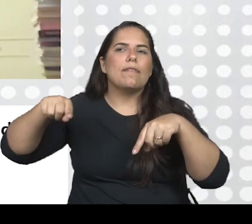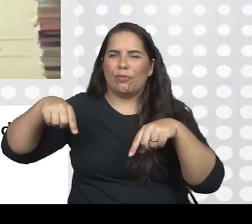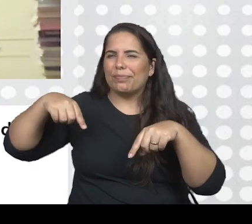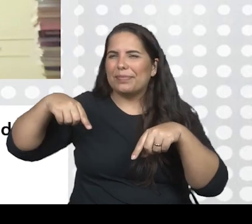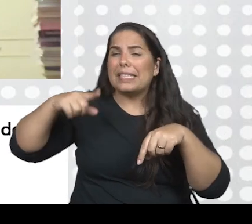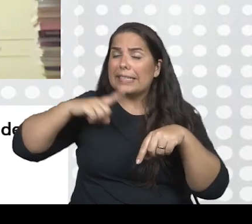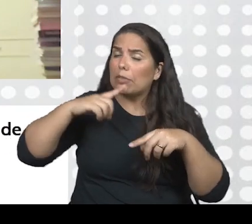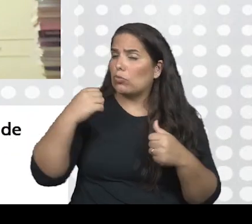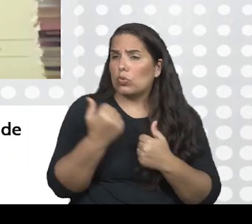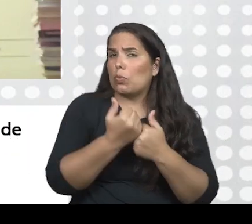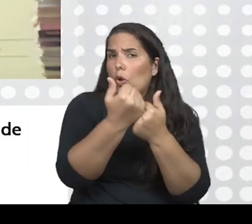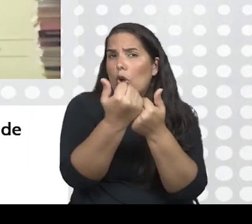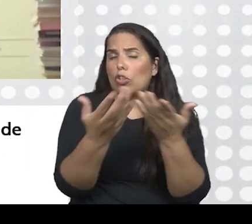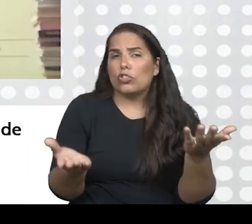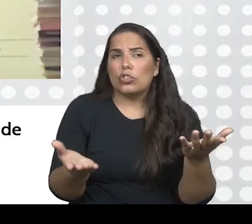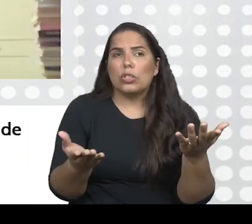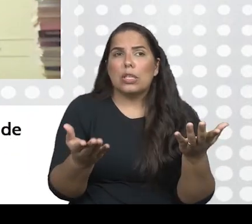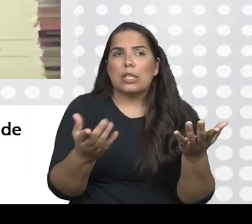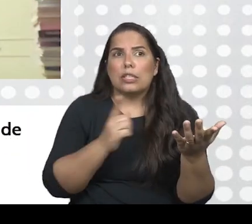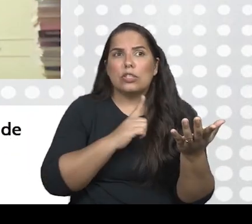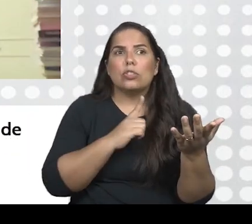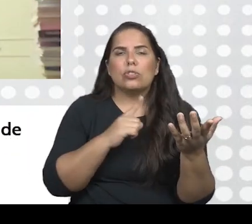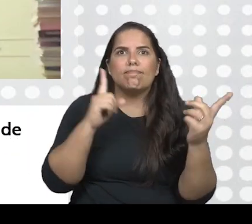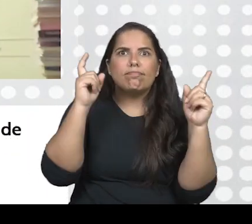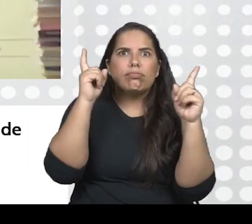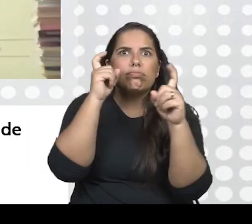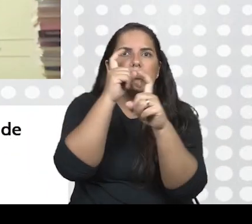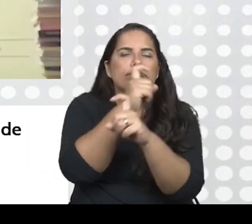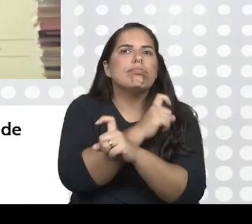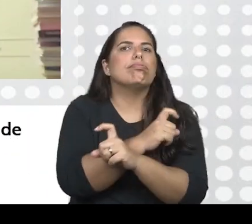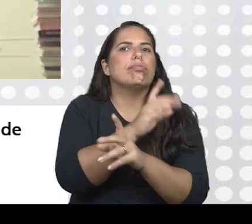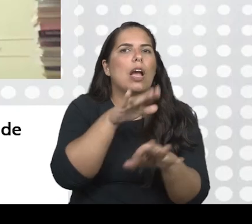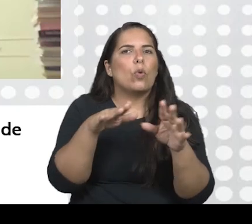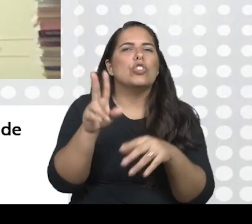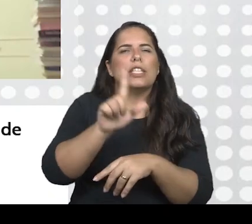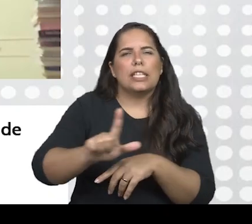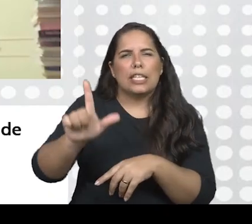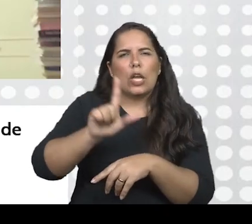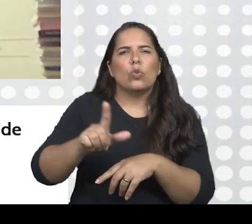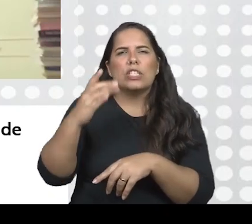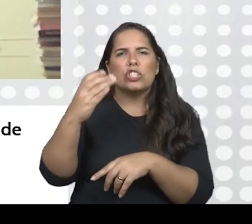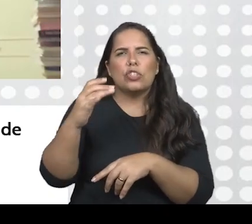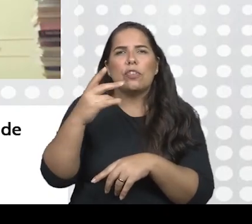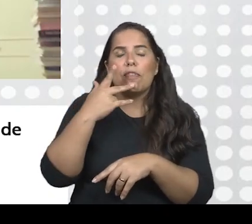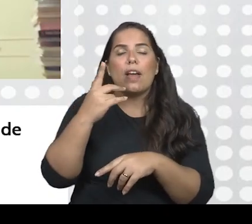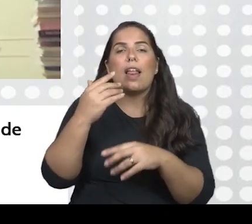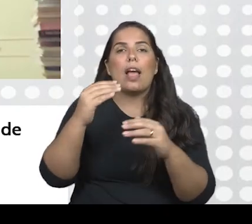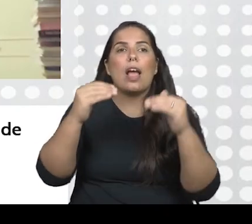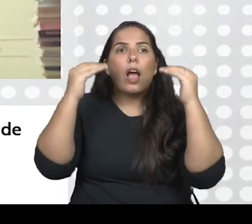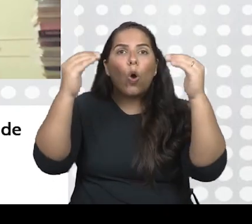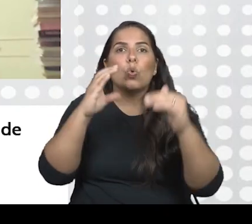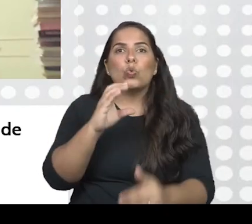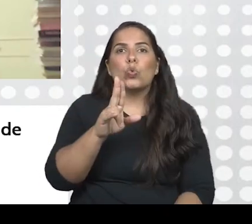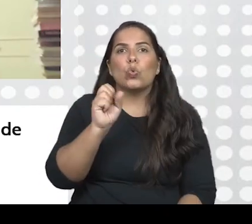A gente tem suportes, né, de alta complexidade, que alguns na literatura científica chamam de alto custo, de